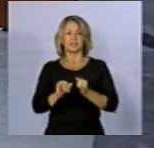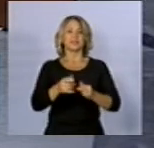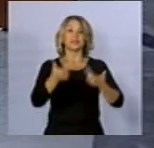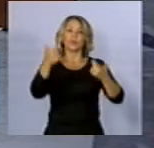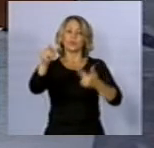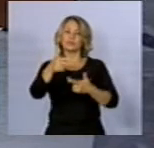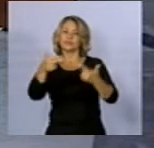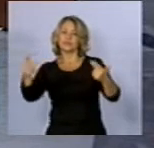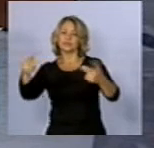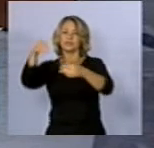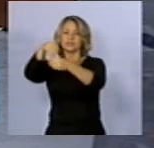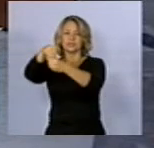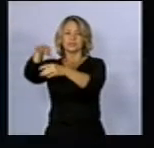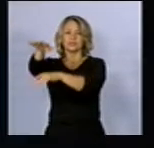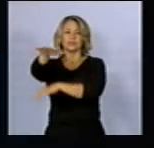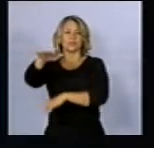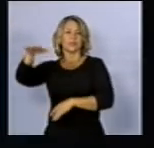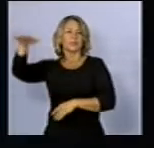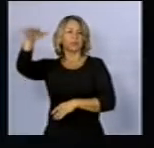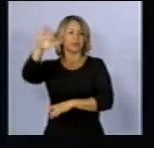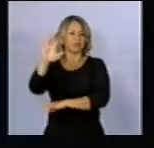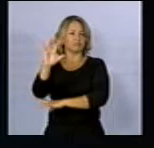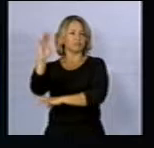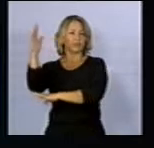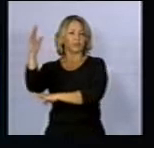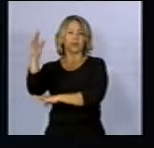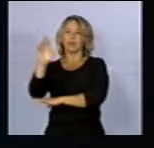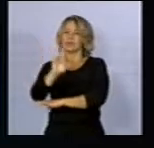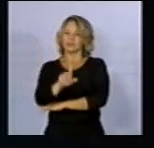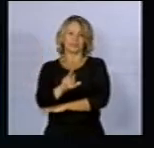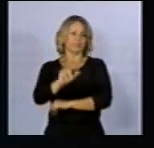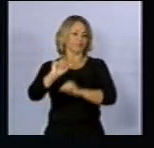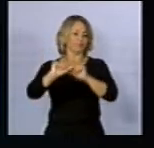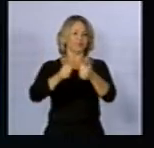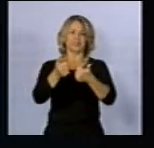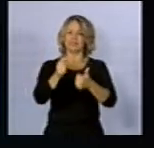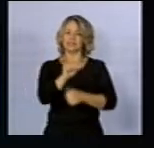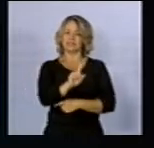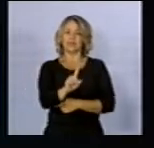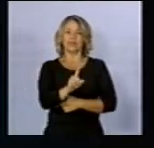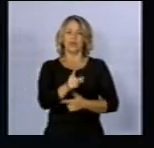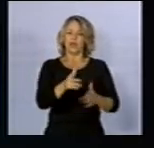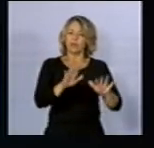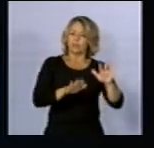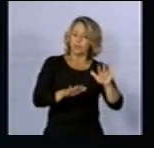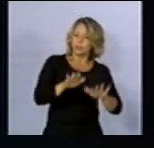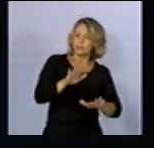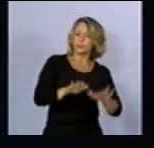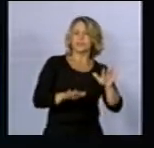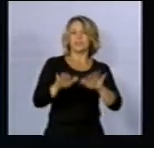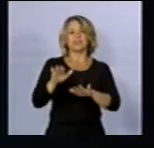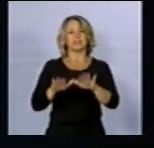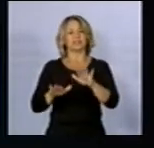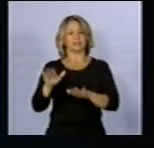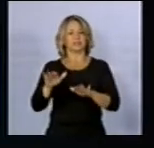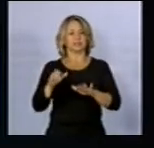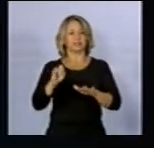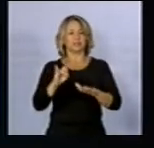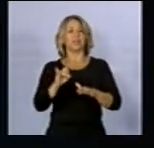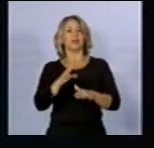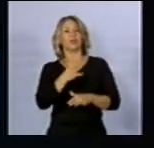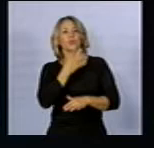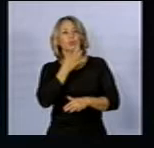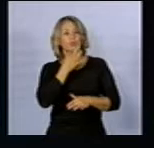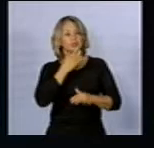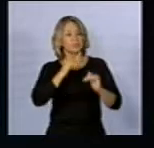agentes ambientais, eles não são imutáveis. Eles variam ao longo do tempo, à medida que avança o